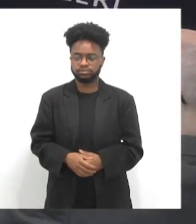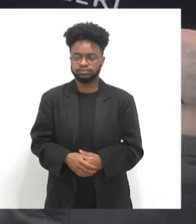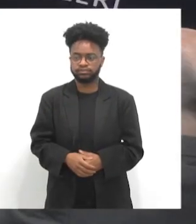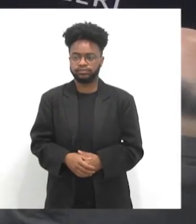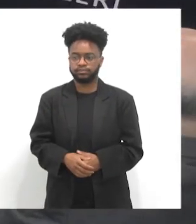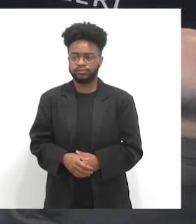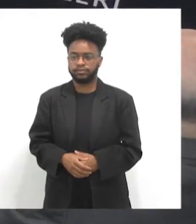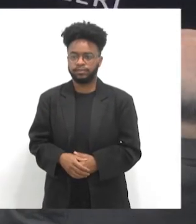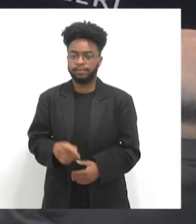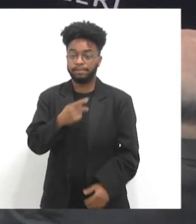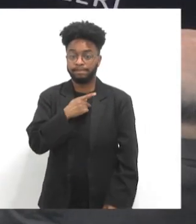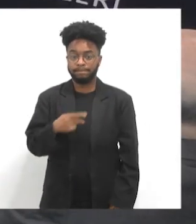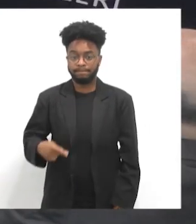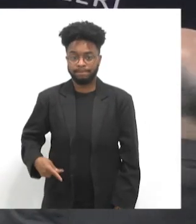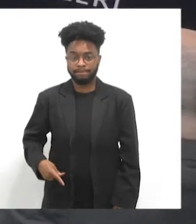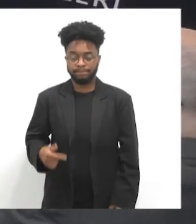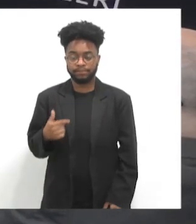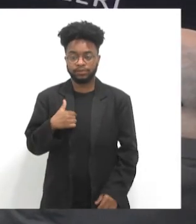queria aqui